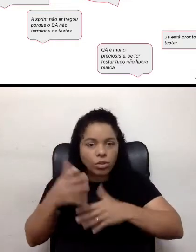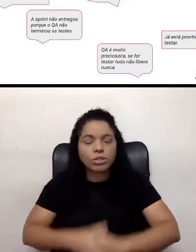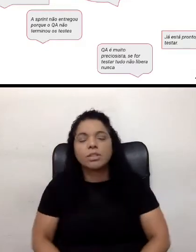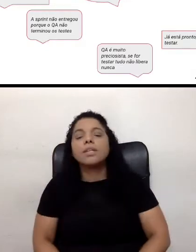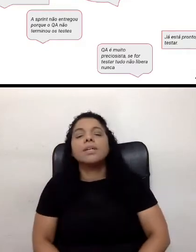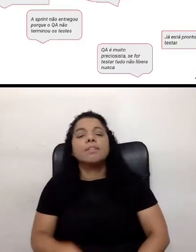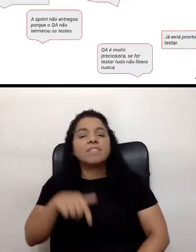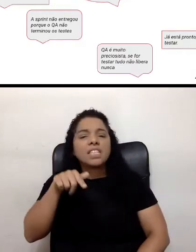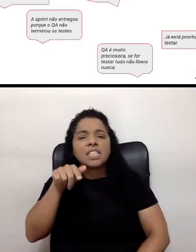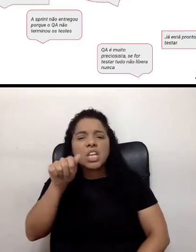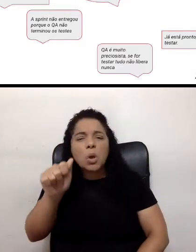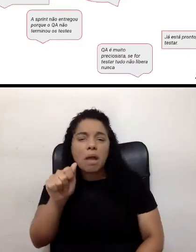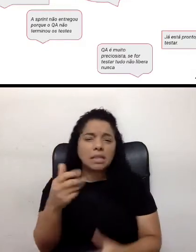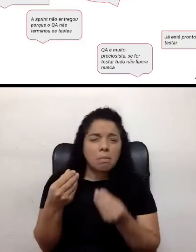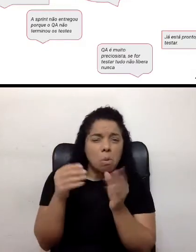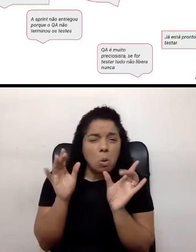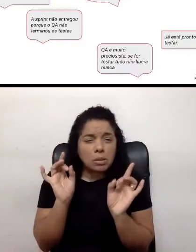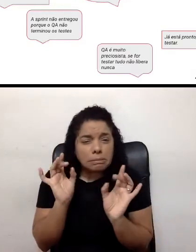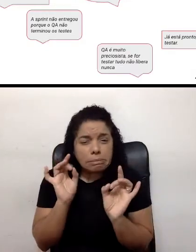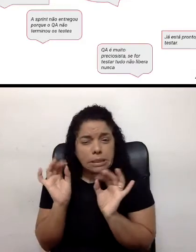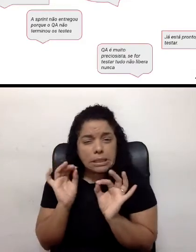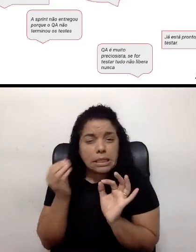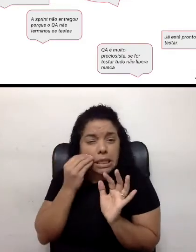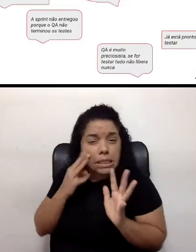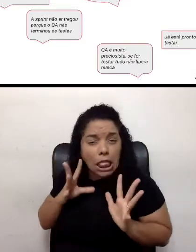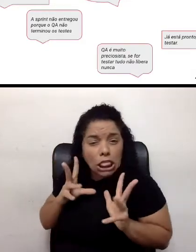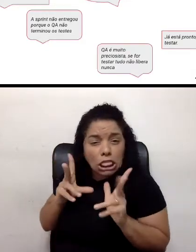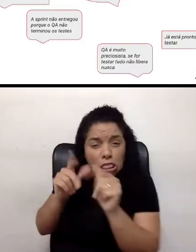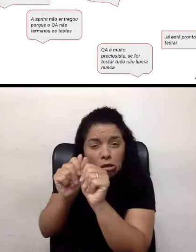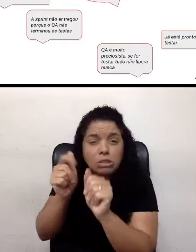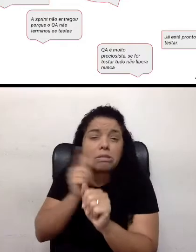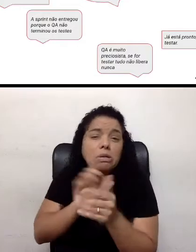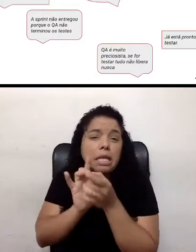QA é muito preciosista, se for testar tudo, não libera.